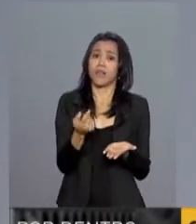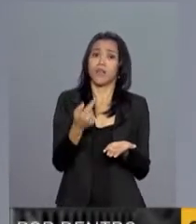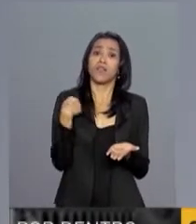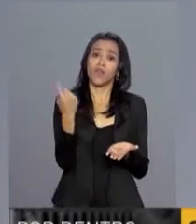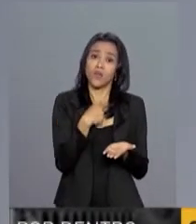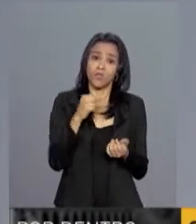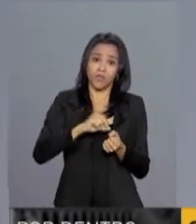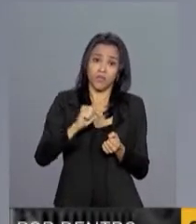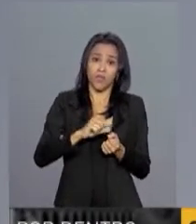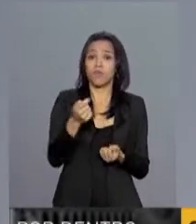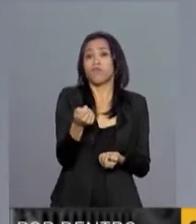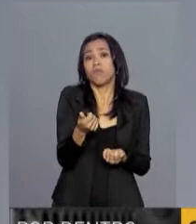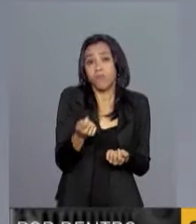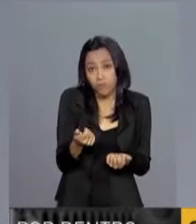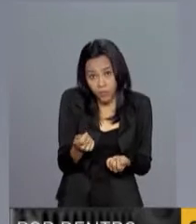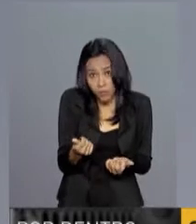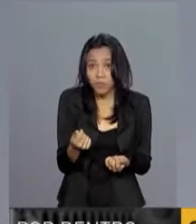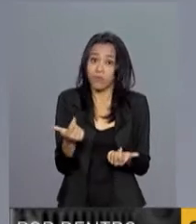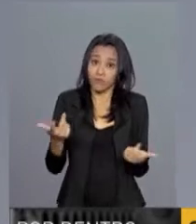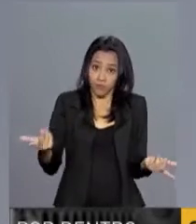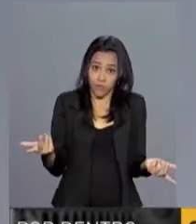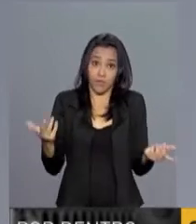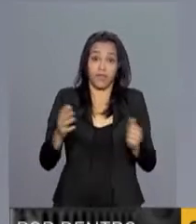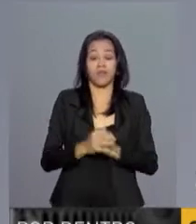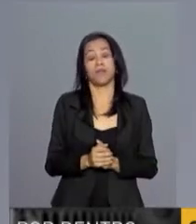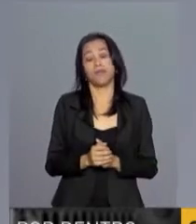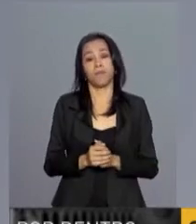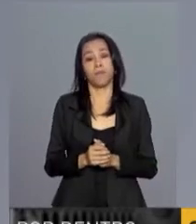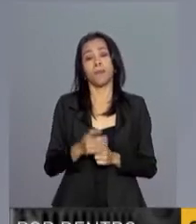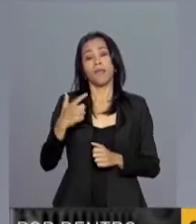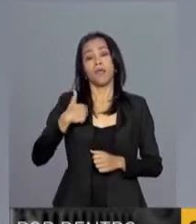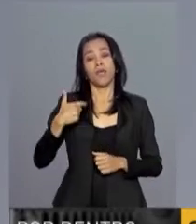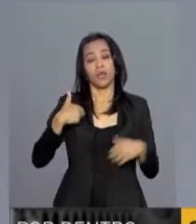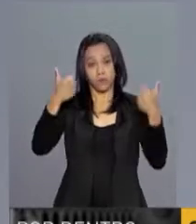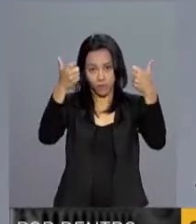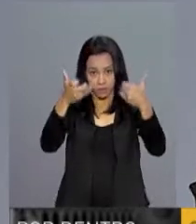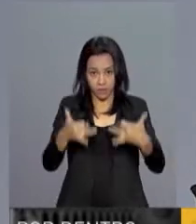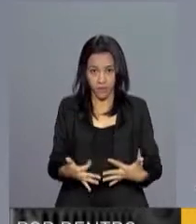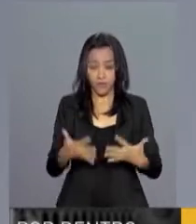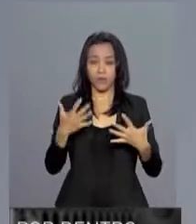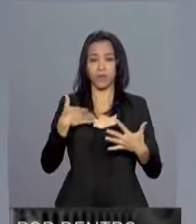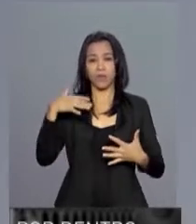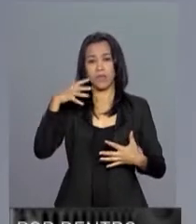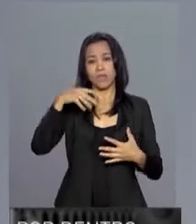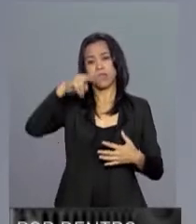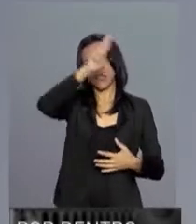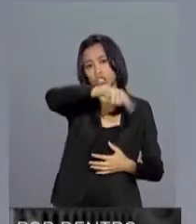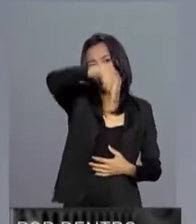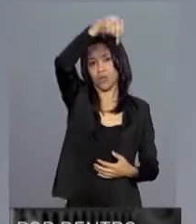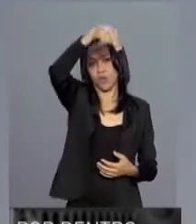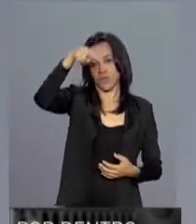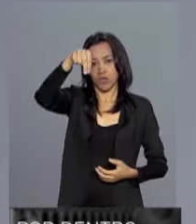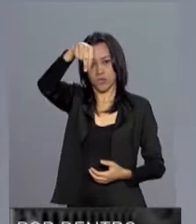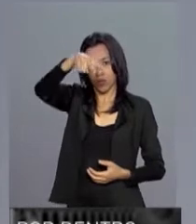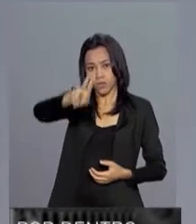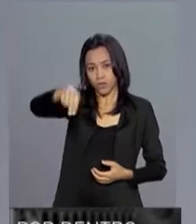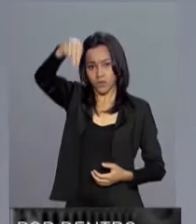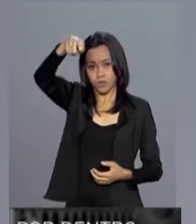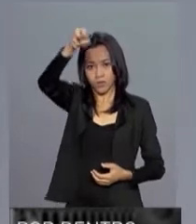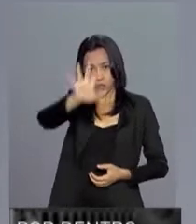o necessário - do que o possível é me refiro especificamente as regiões norte nordeste e